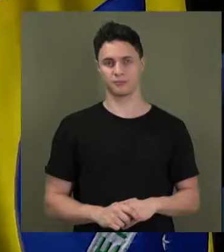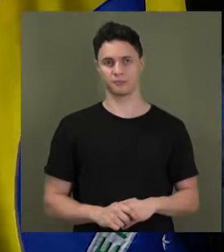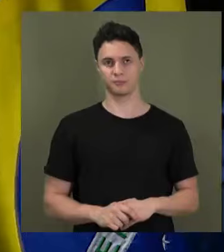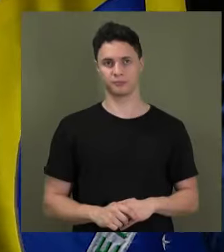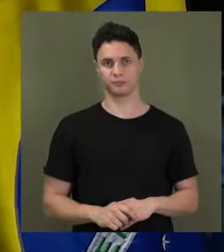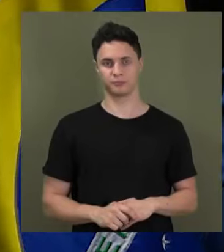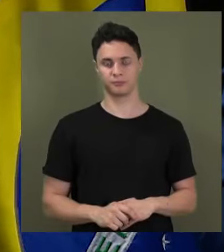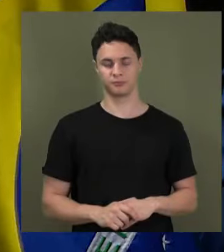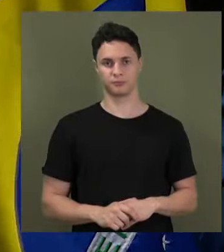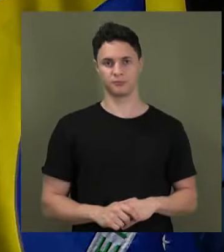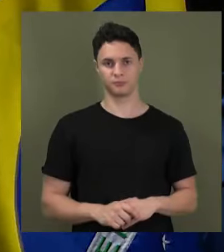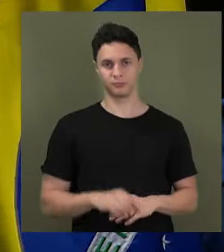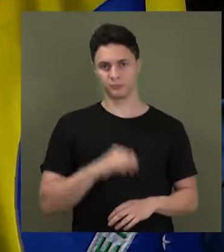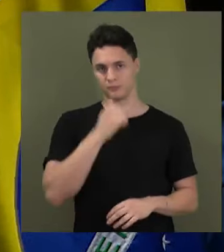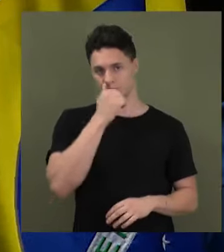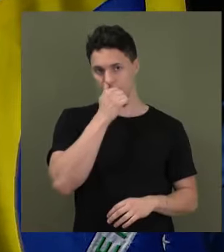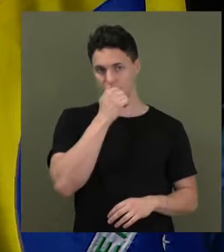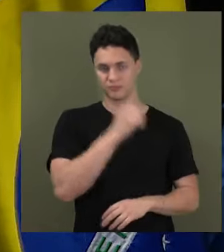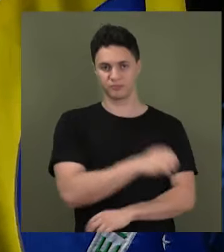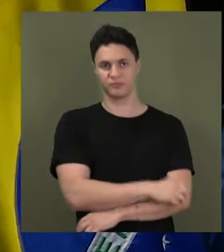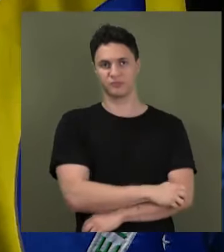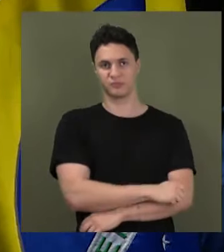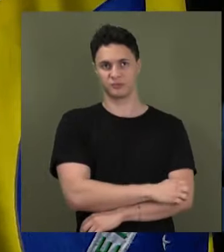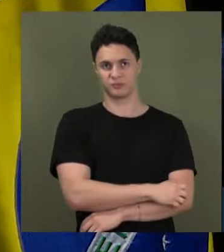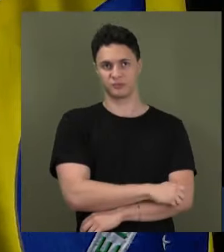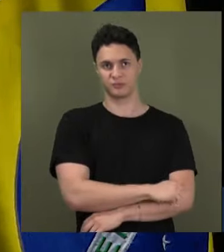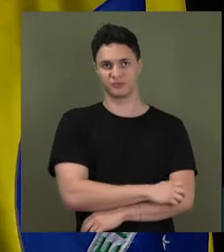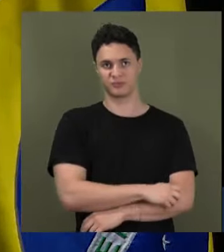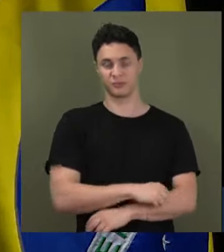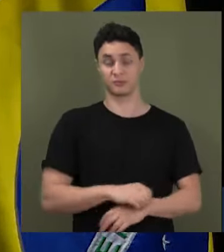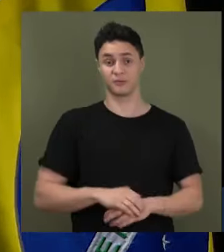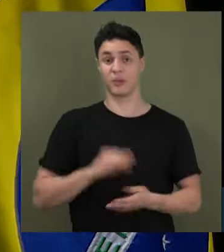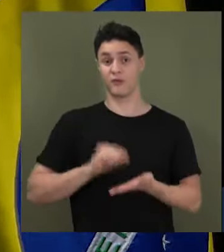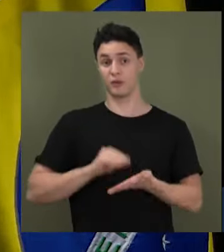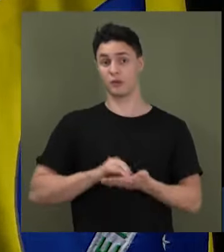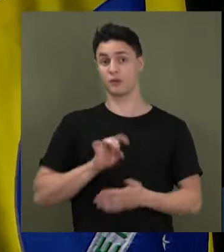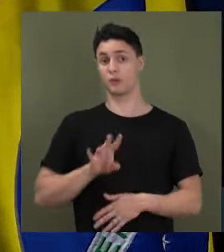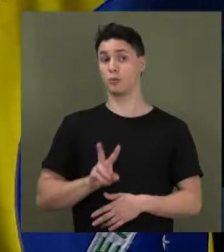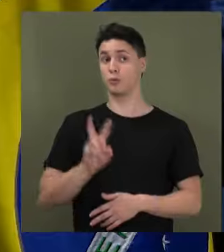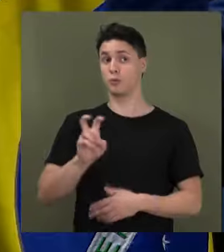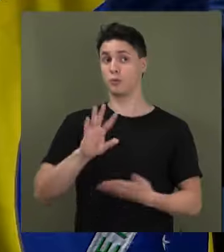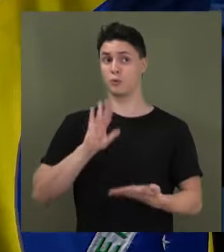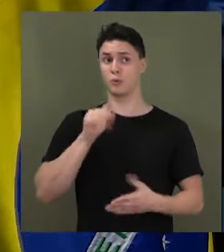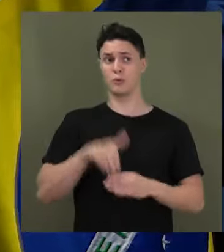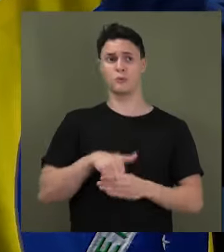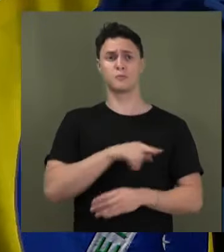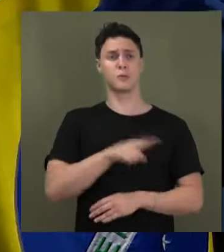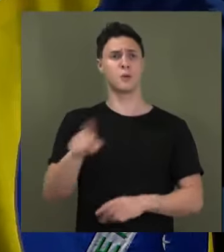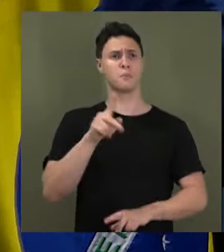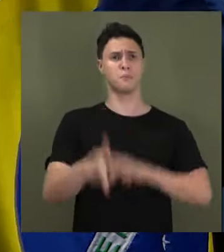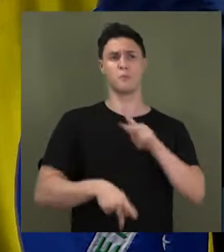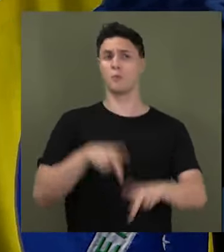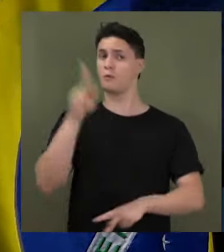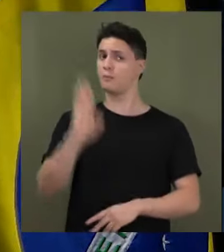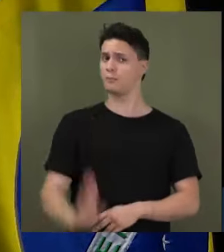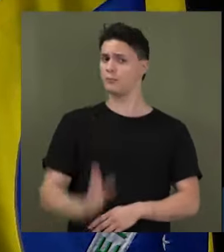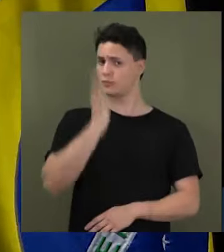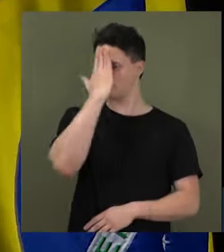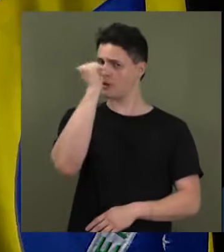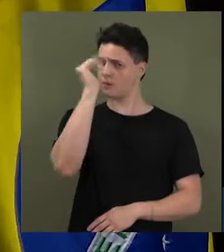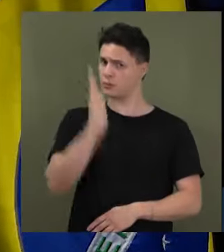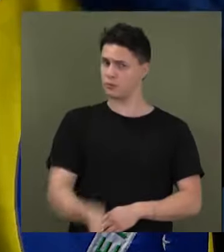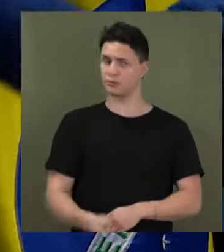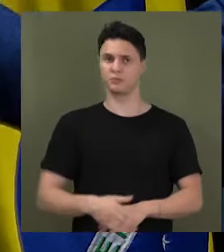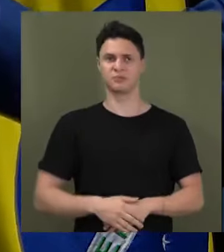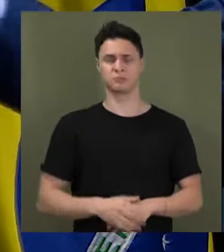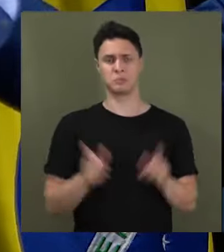um pedido de impeachment tramitando aqui, sendo aprovado. Faltam 5 votos. O brasileiro já sabe como checar, está